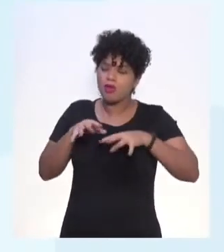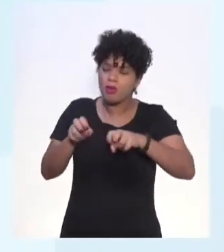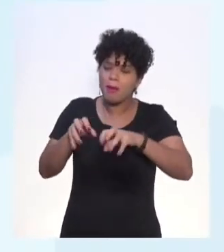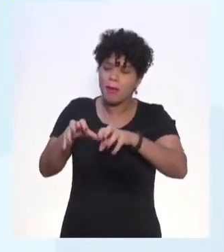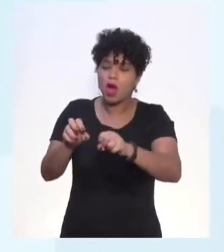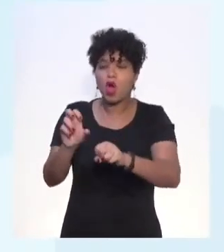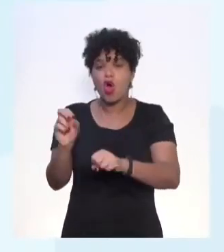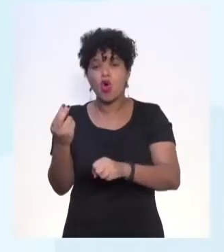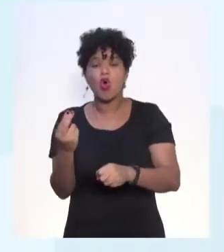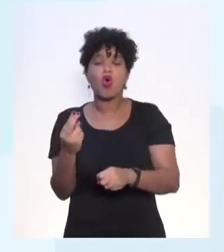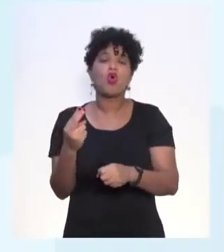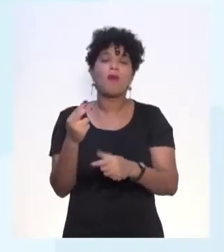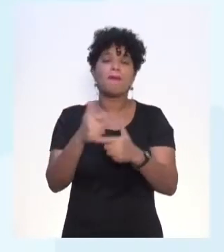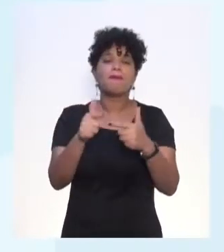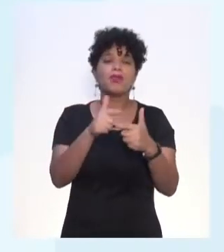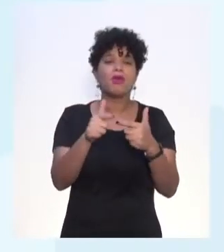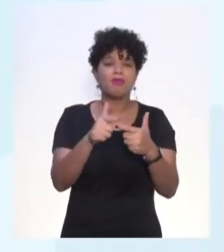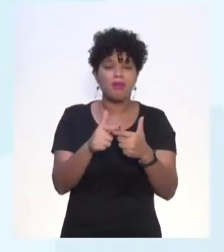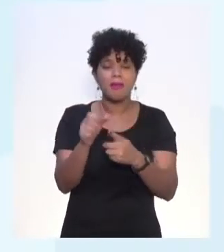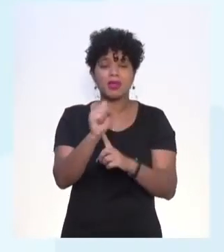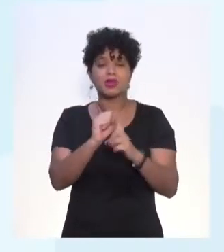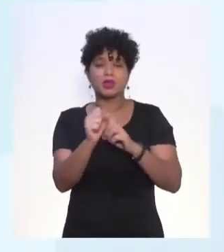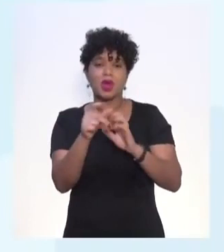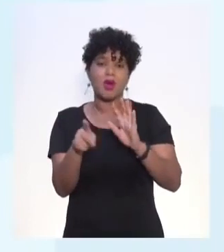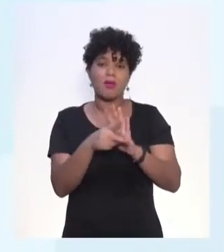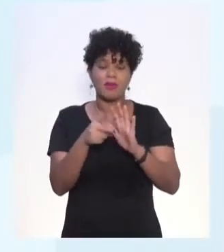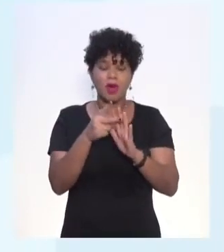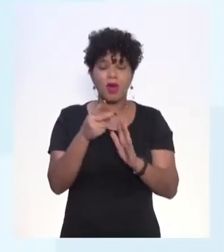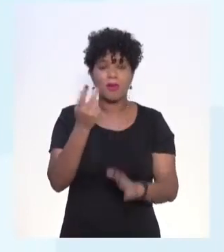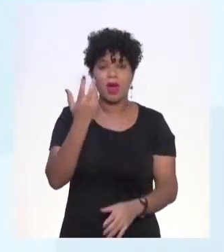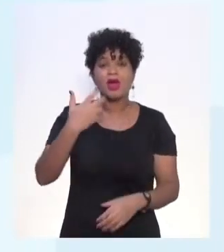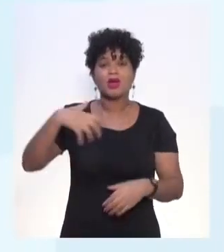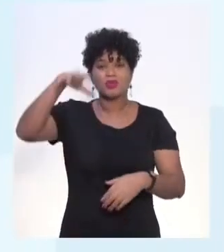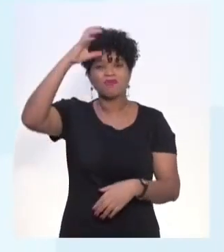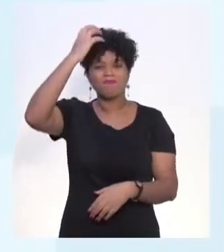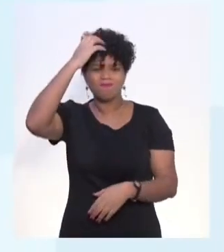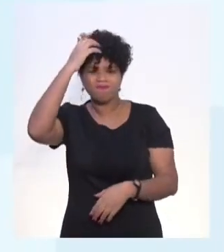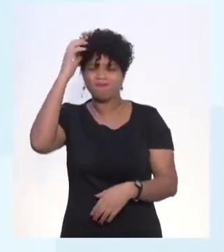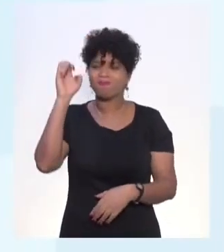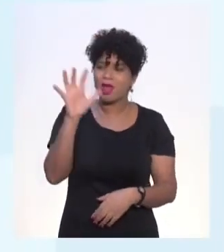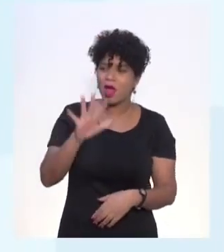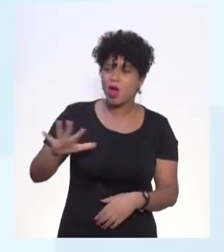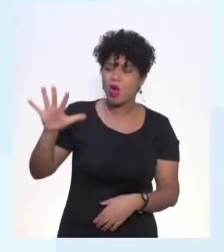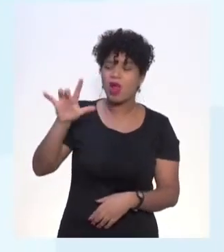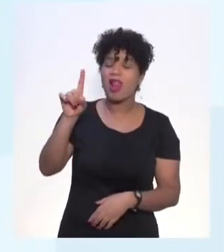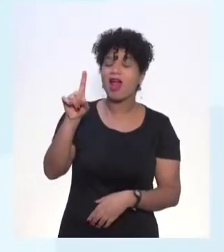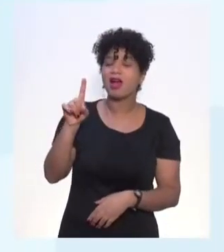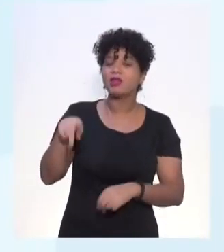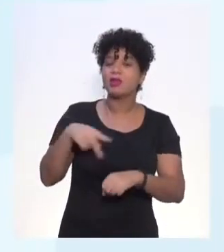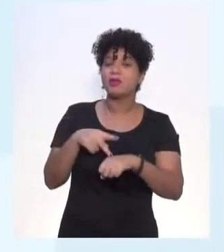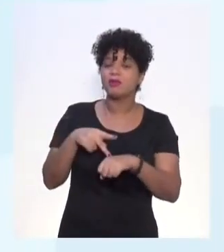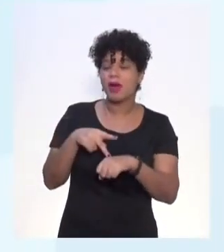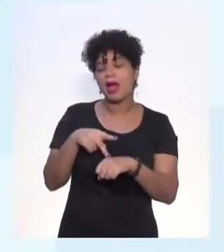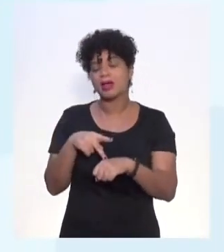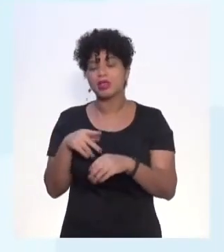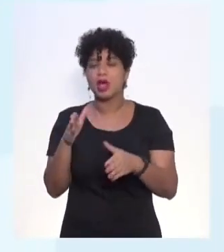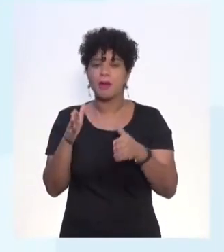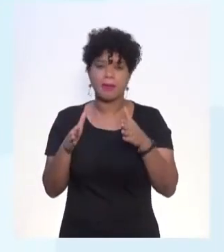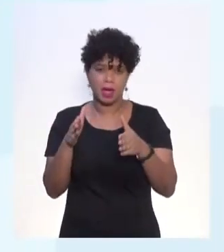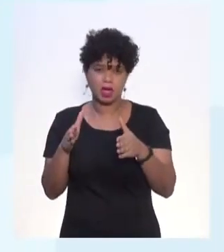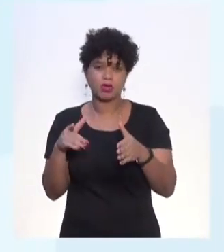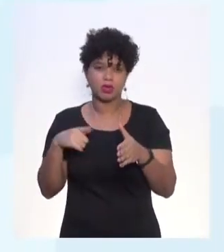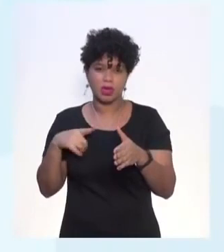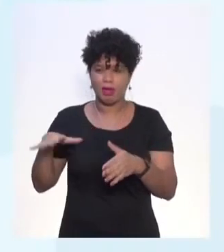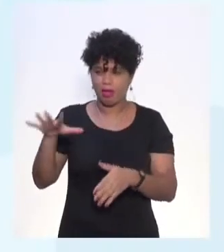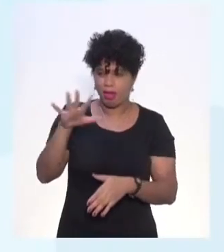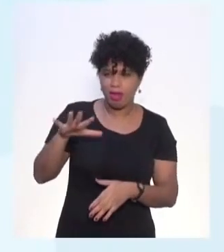ou problemas sociais gerados pelo imperialismo europeu na África e na Ásia. Quem quiser conferir também essas